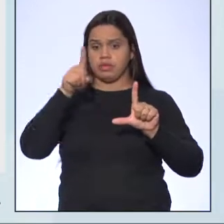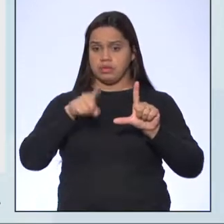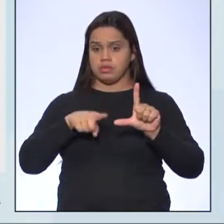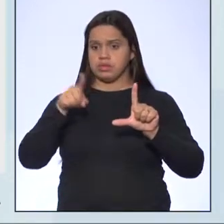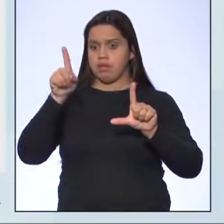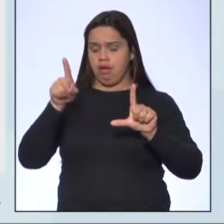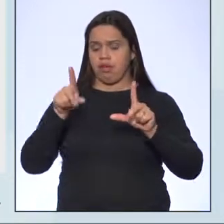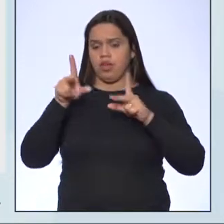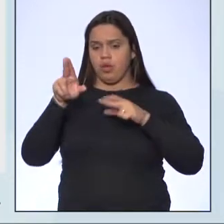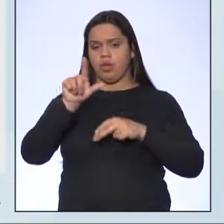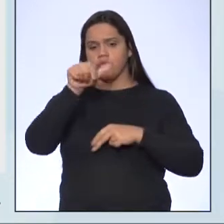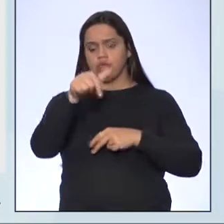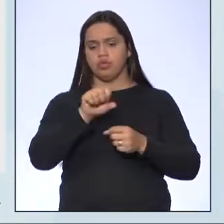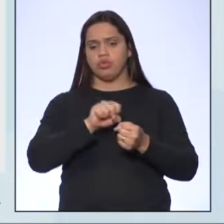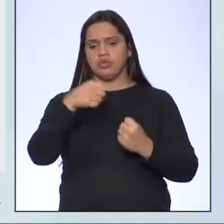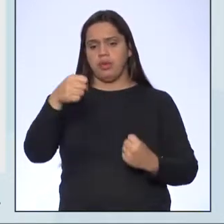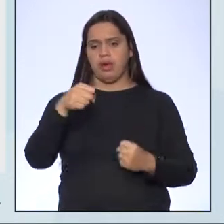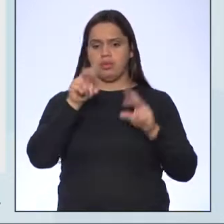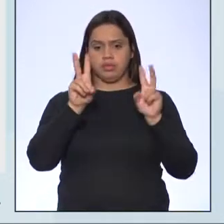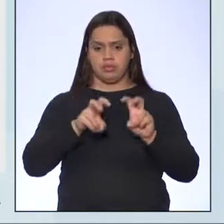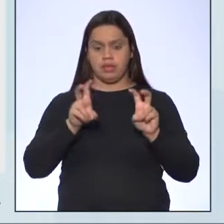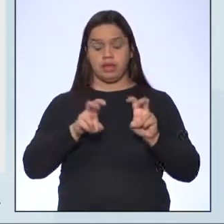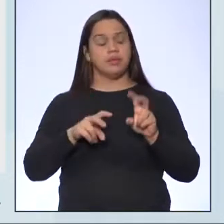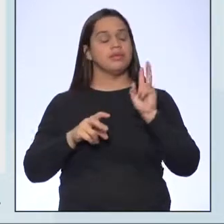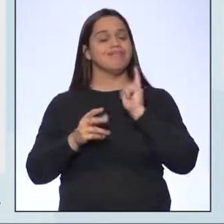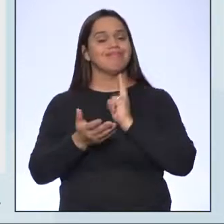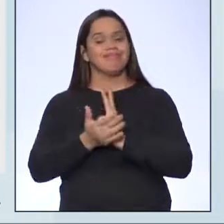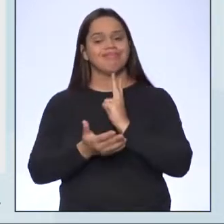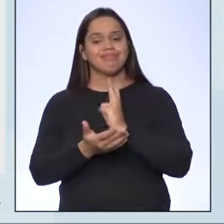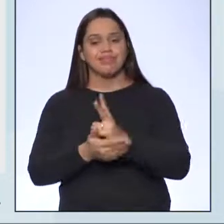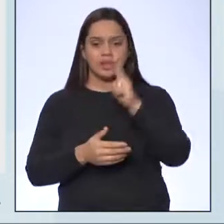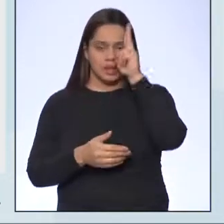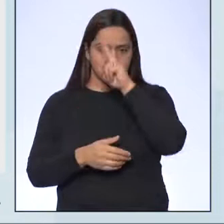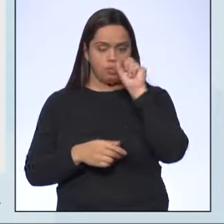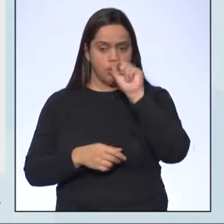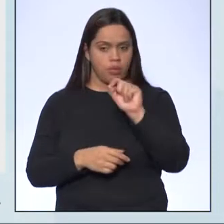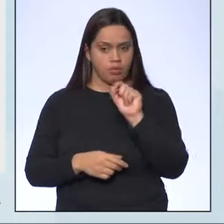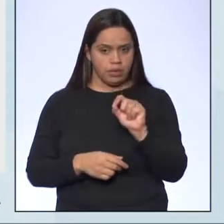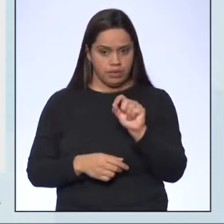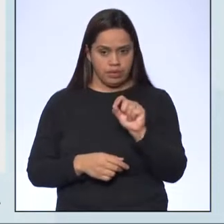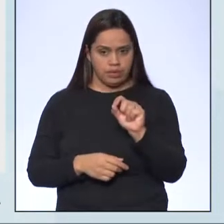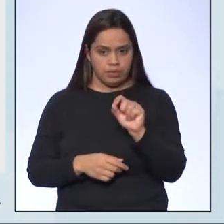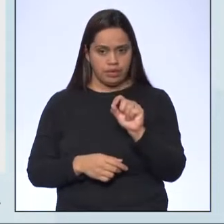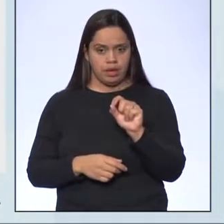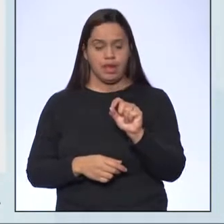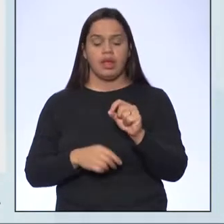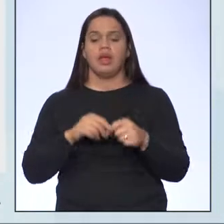temáticos, né? E sempre lembrar de anamorfose,